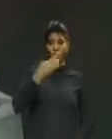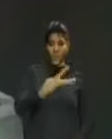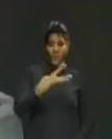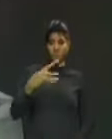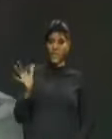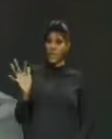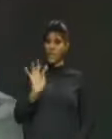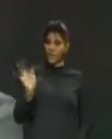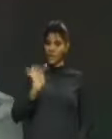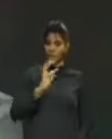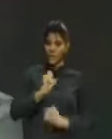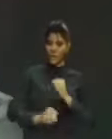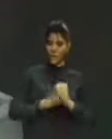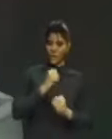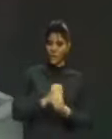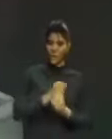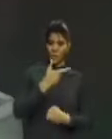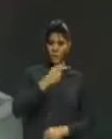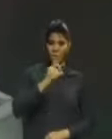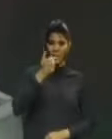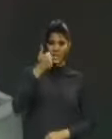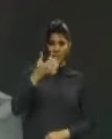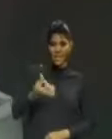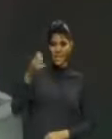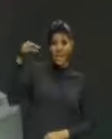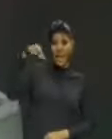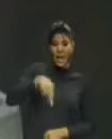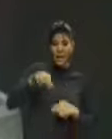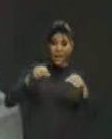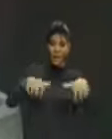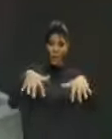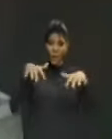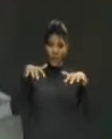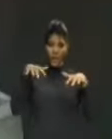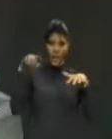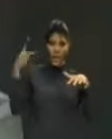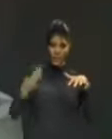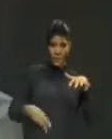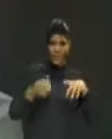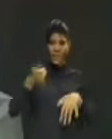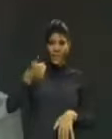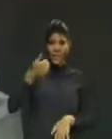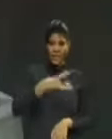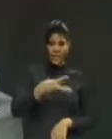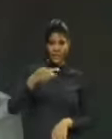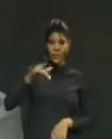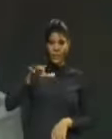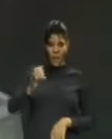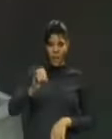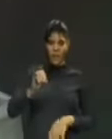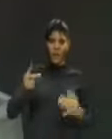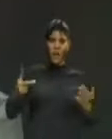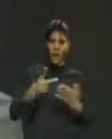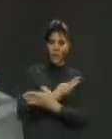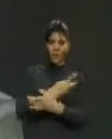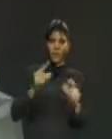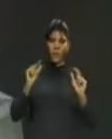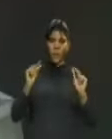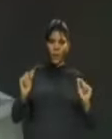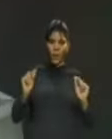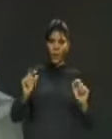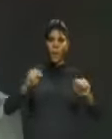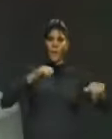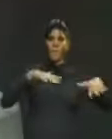de 2016, aqui no plenário 13 de maio, acorreram